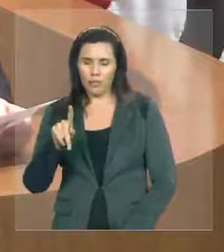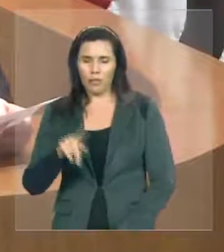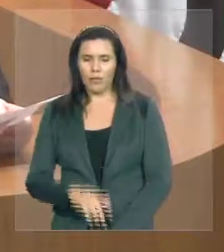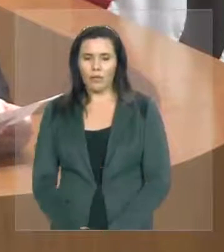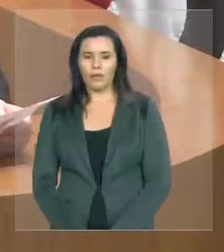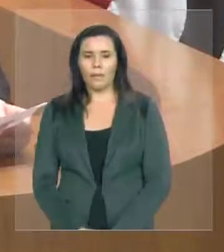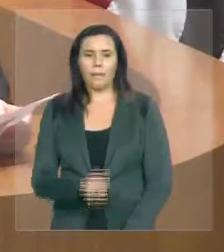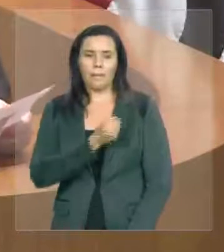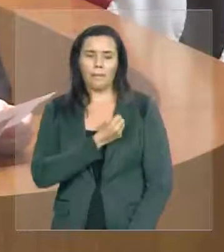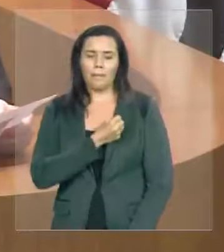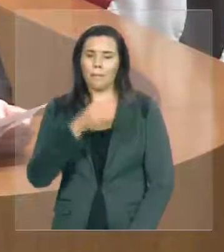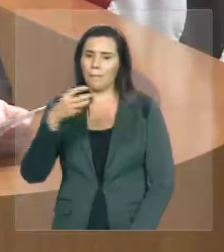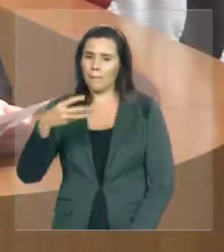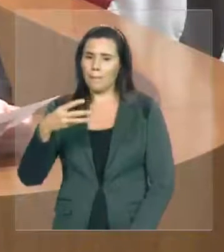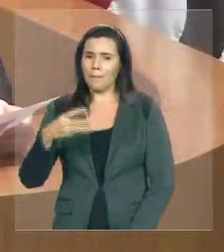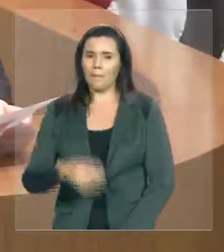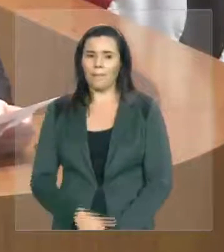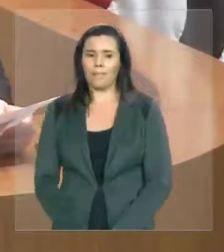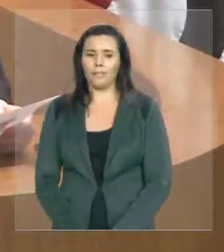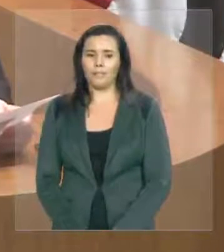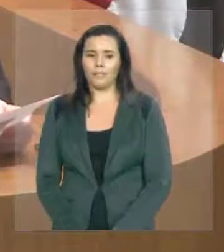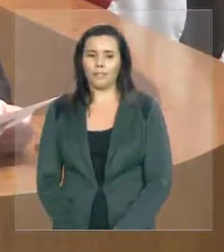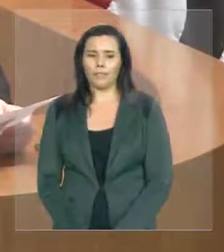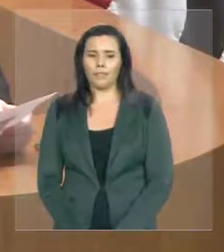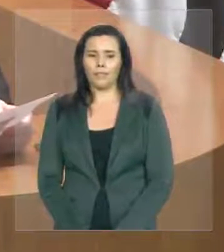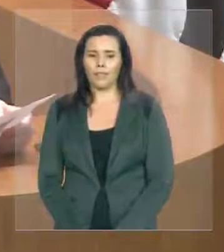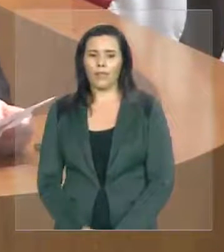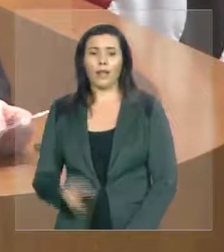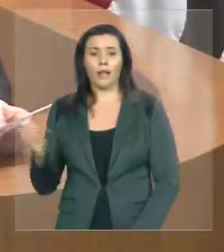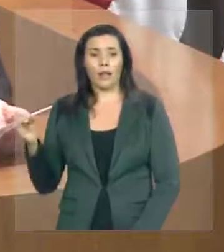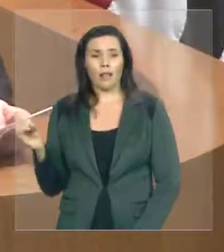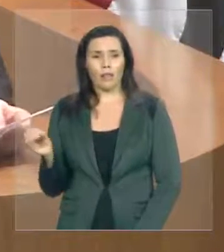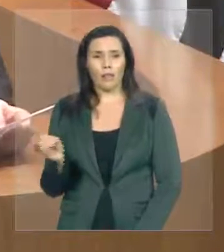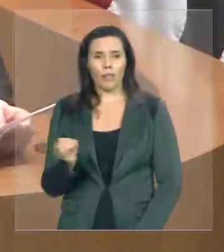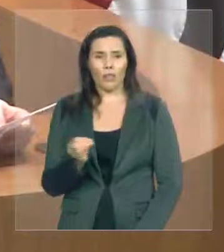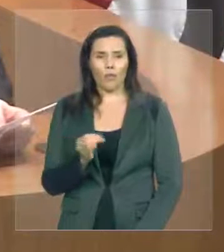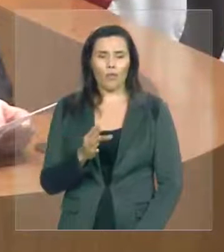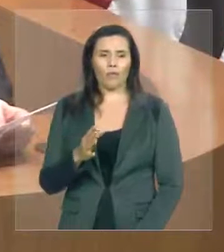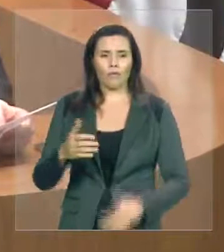Jornal Pequeno, diz: a nova realidade do transporte público.